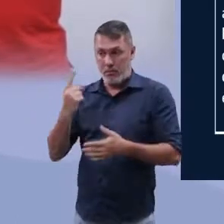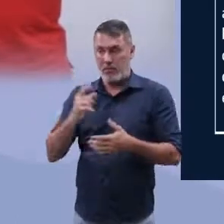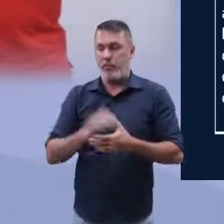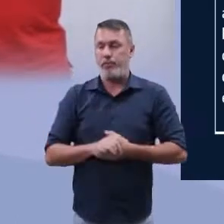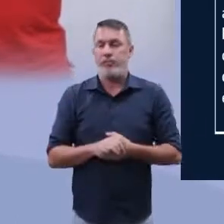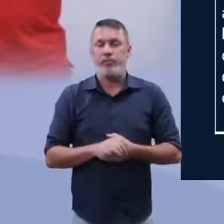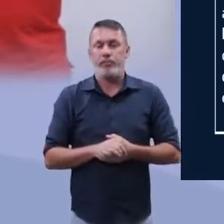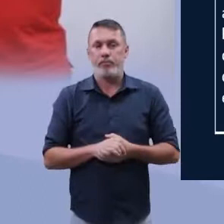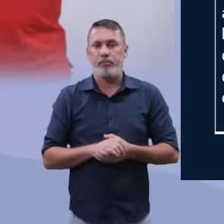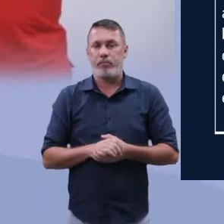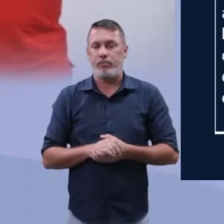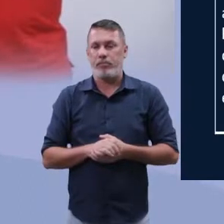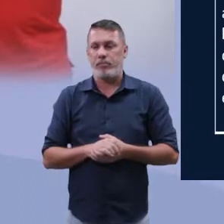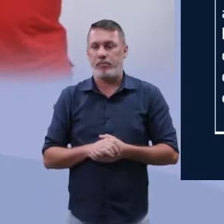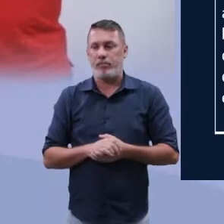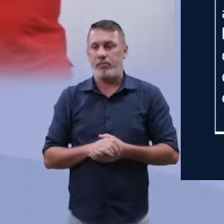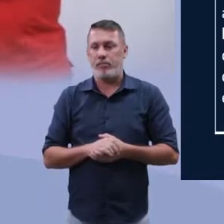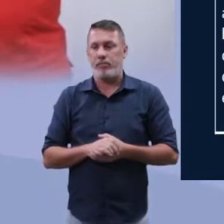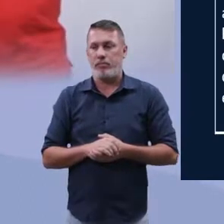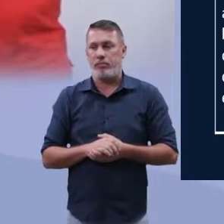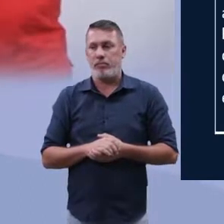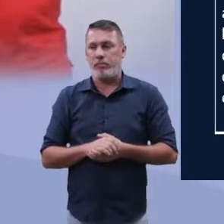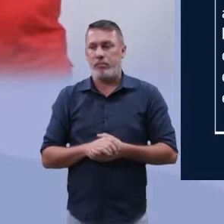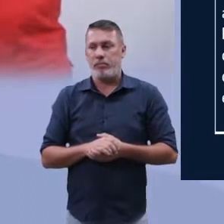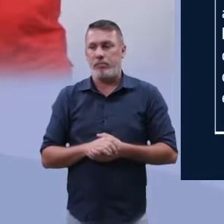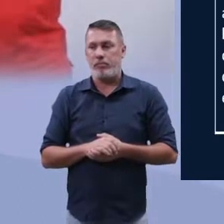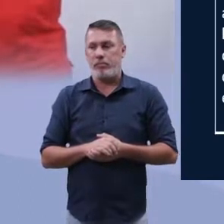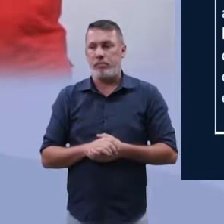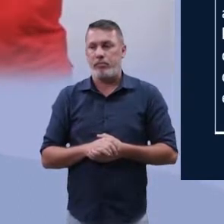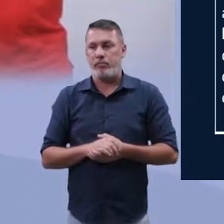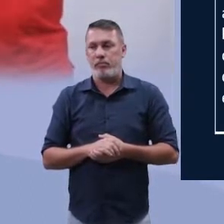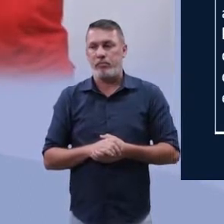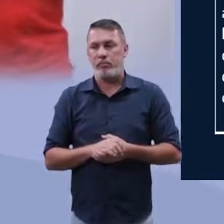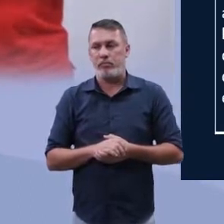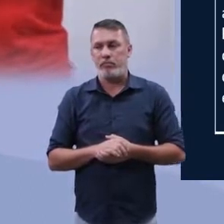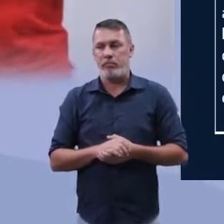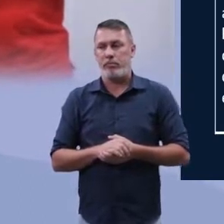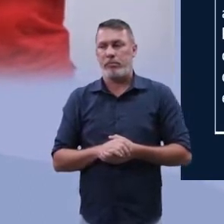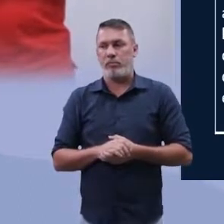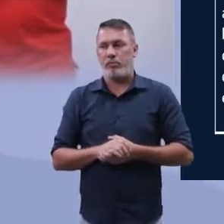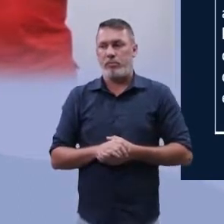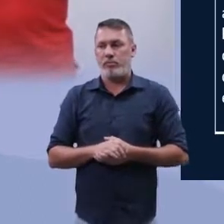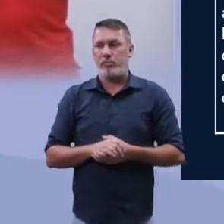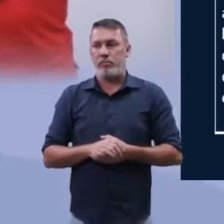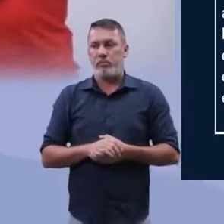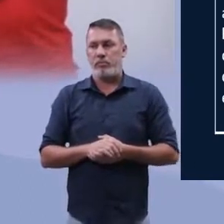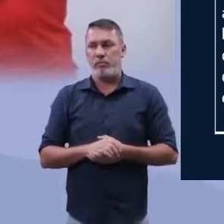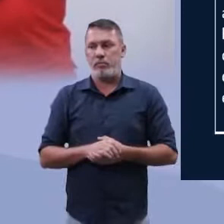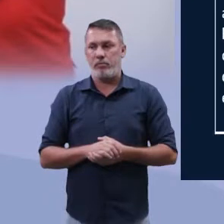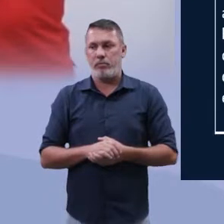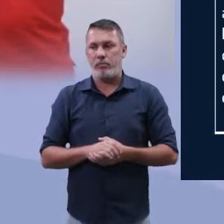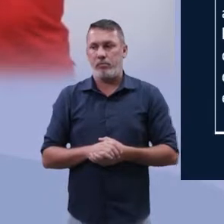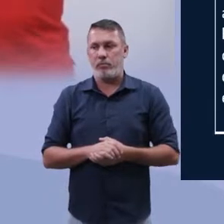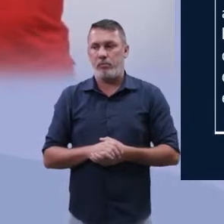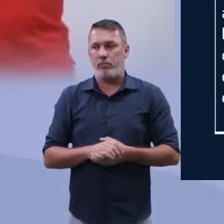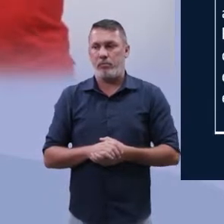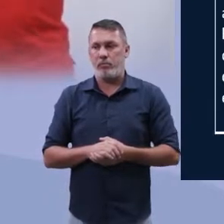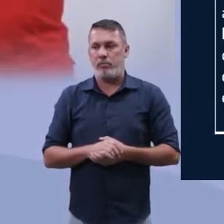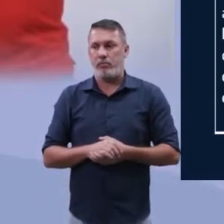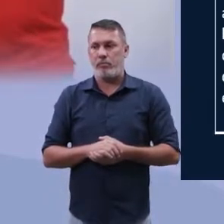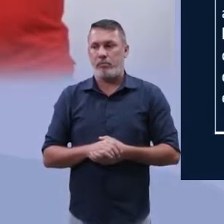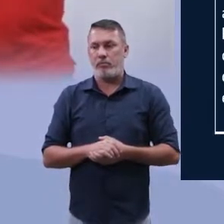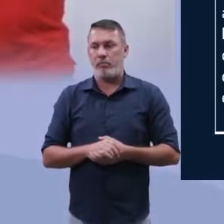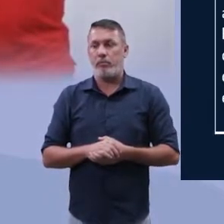modal verb couldn't, né? Então, the last trip, the modal verb couldn't, could be replaced without changing